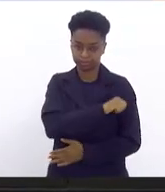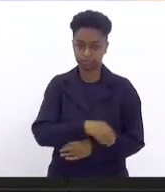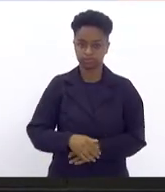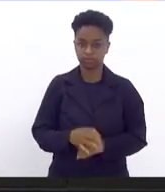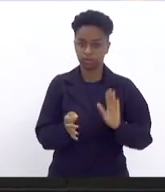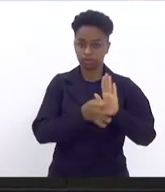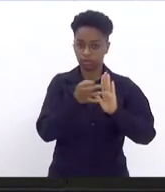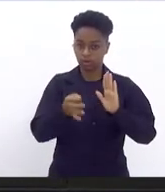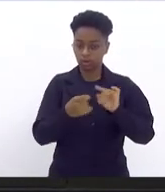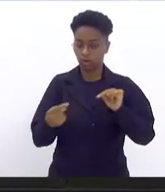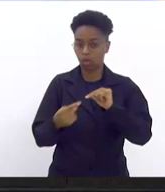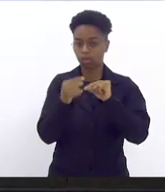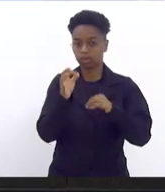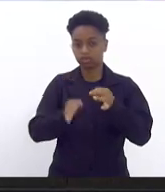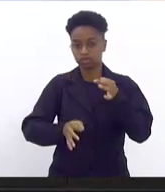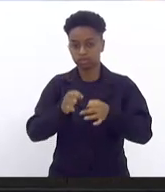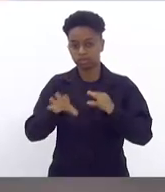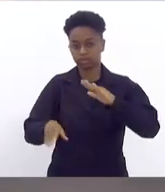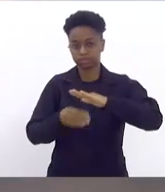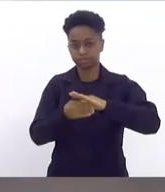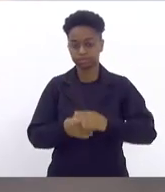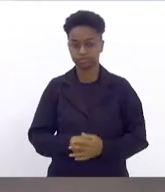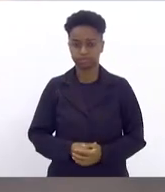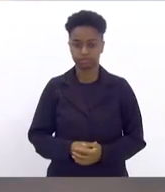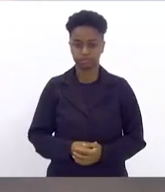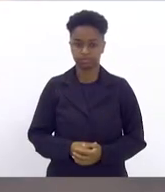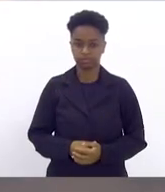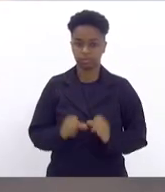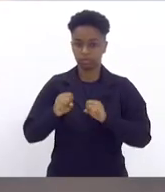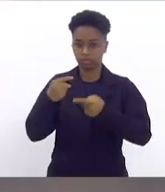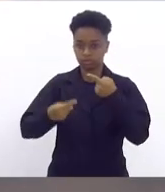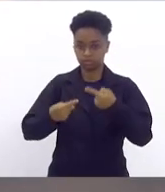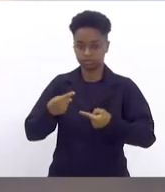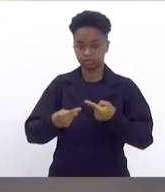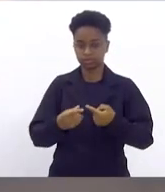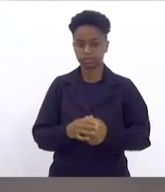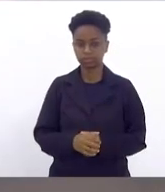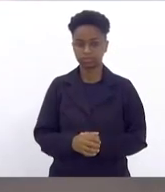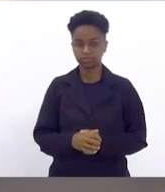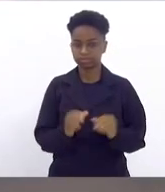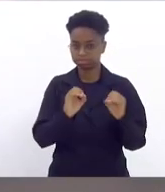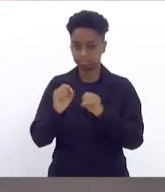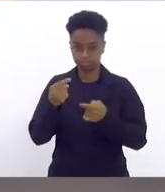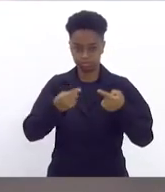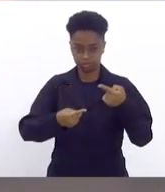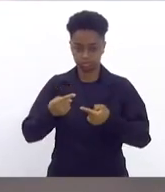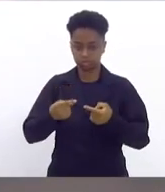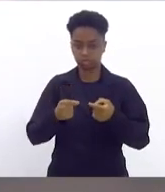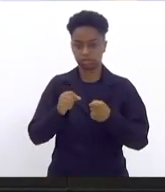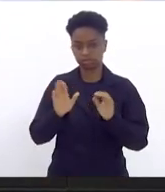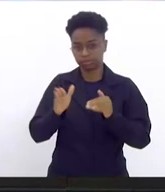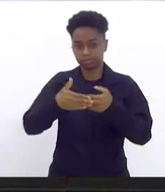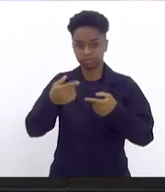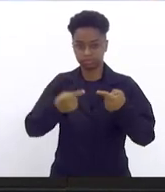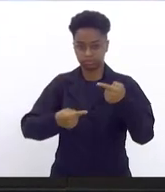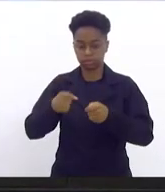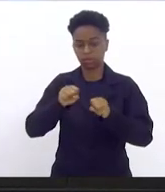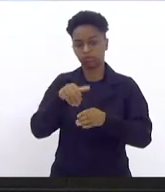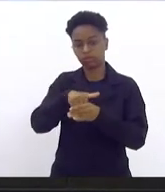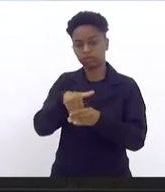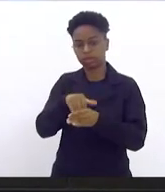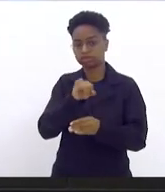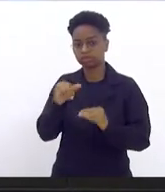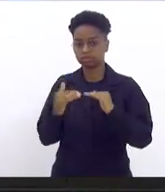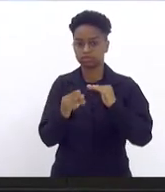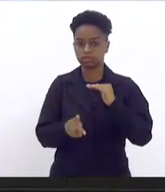parecer foi pela juridicidade com emenda, senhor presidente. Em discussão. Não havendo quem queira discutir, encerrada a discussão. Em votação,